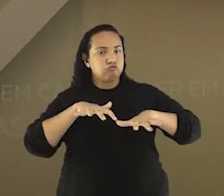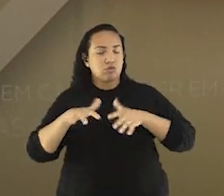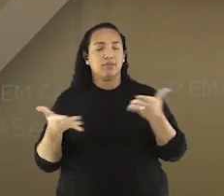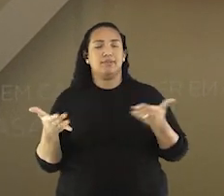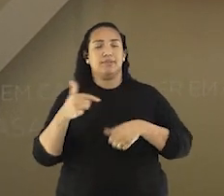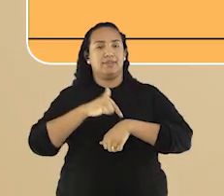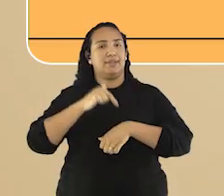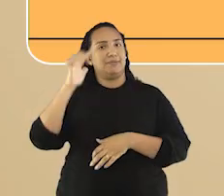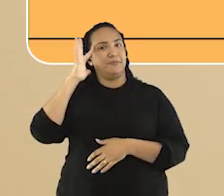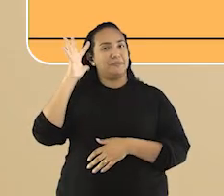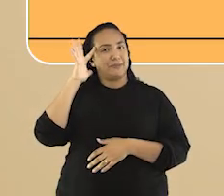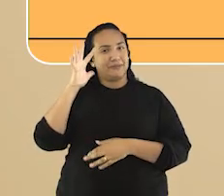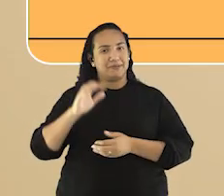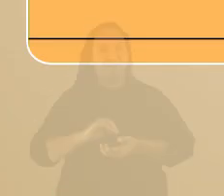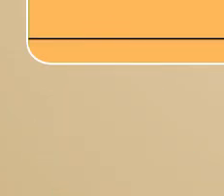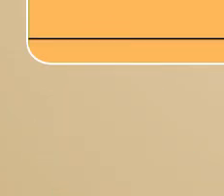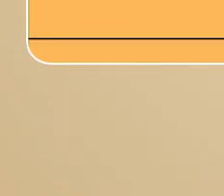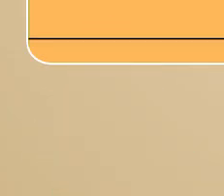você pensar.